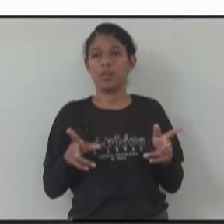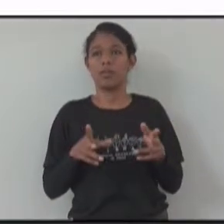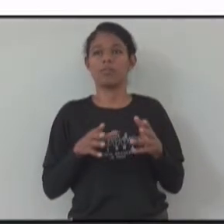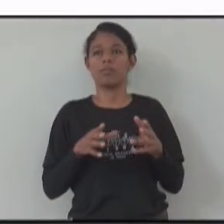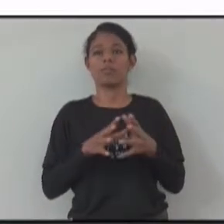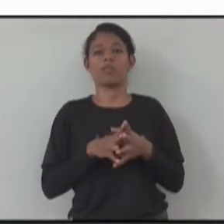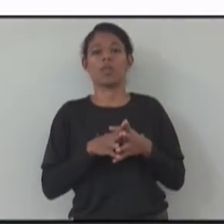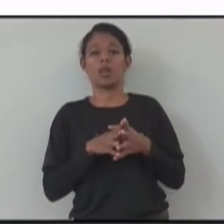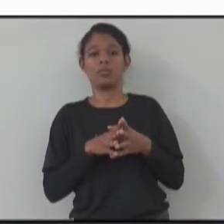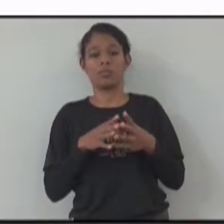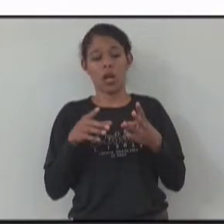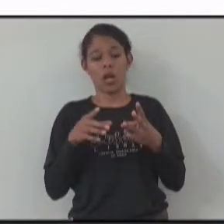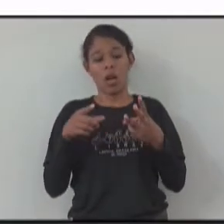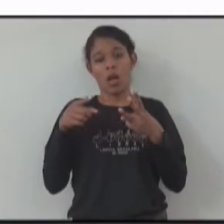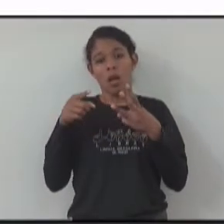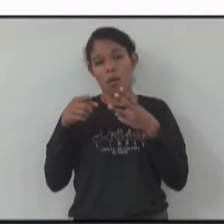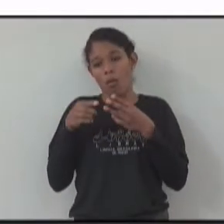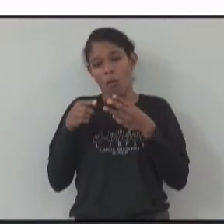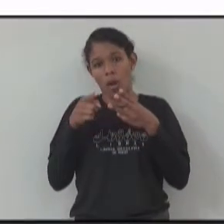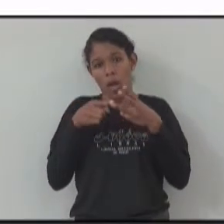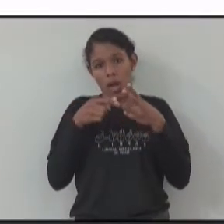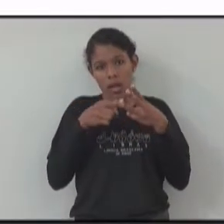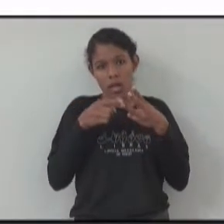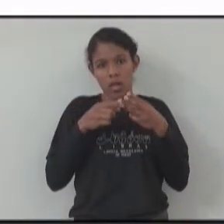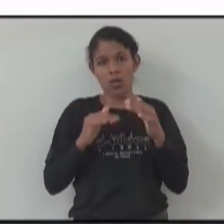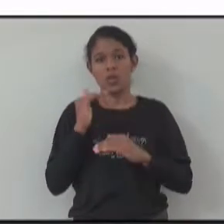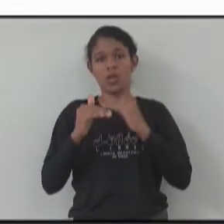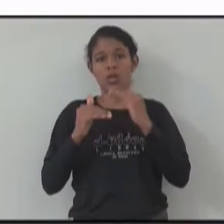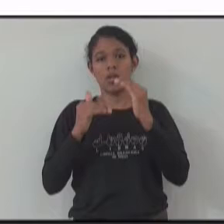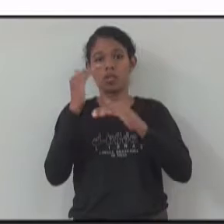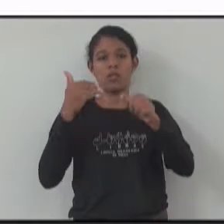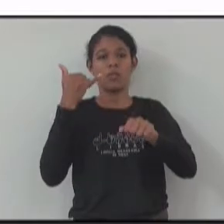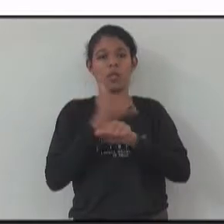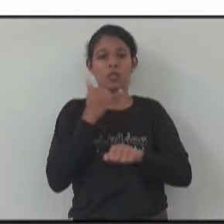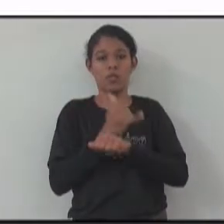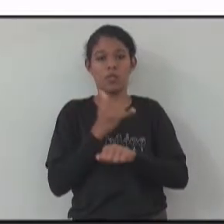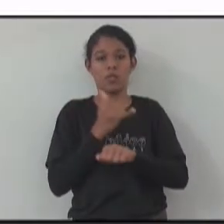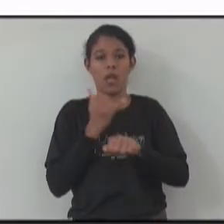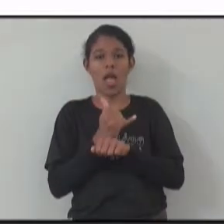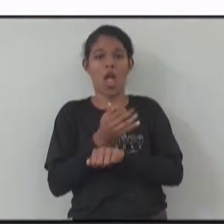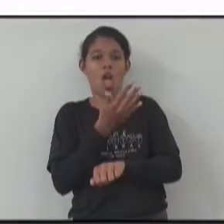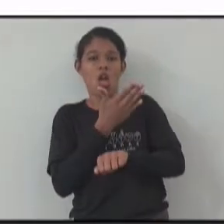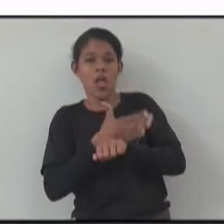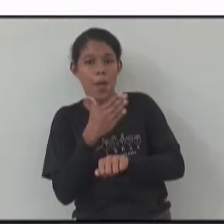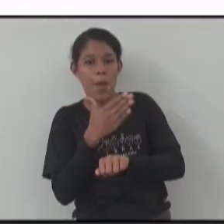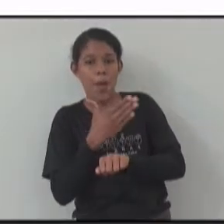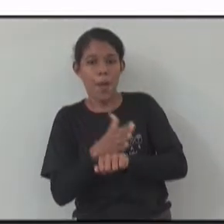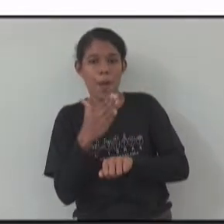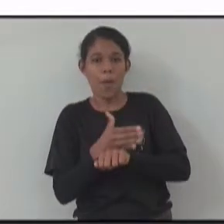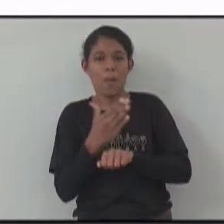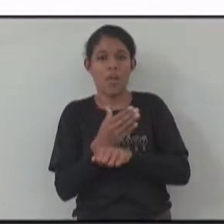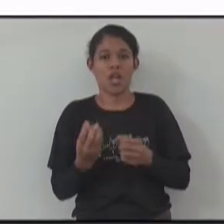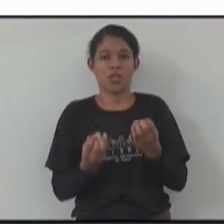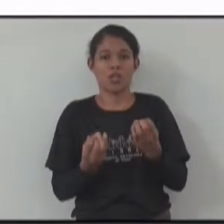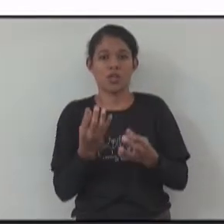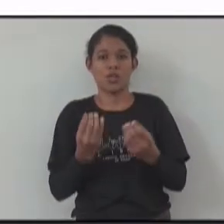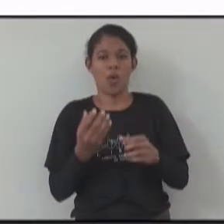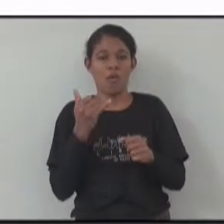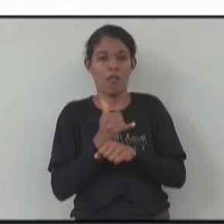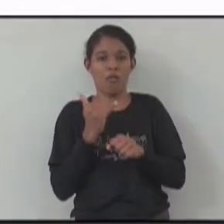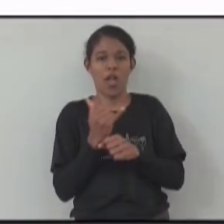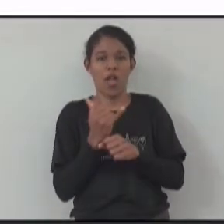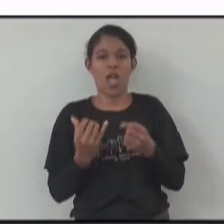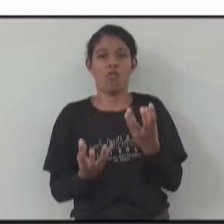pedra polida, o desenvolvimento da metalurgia e a expansão das técnicas de fundição dos metais propiciaram uma